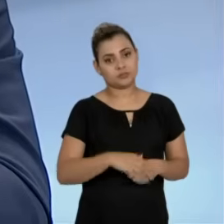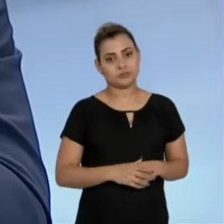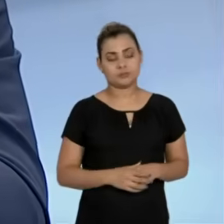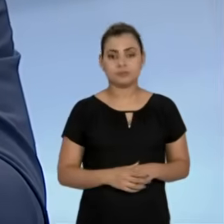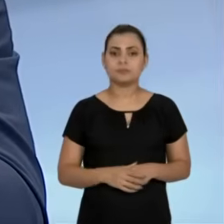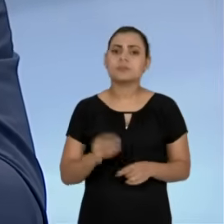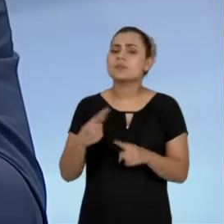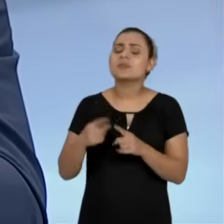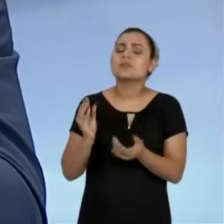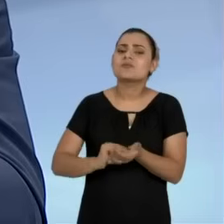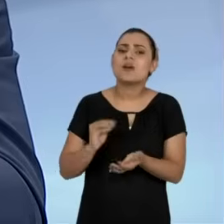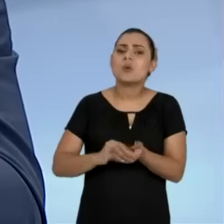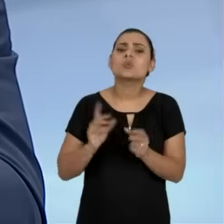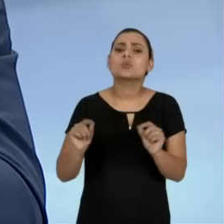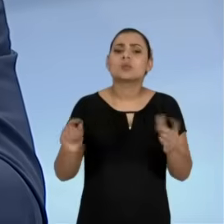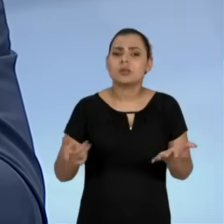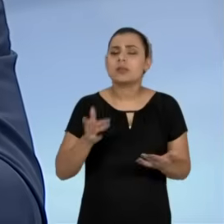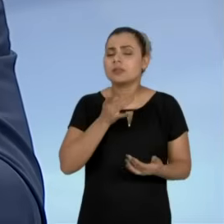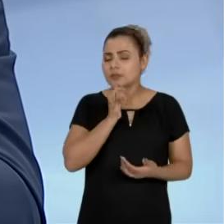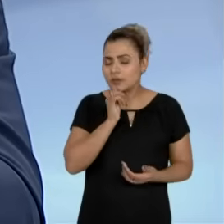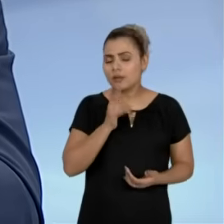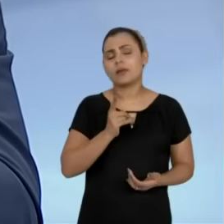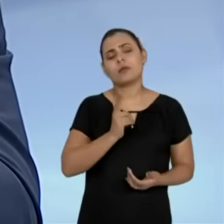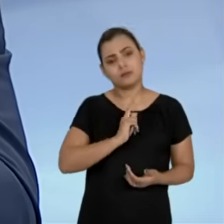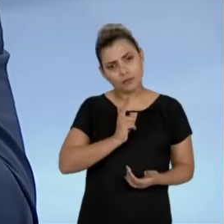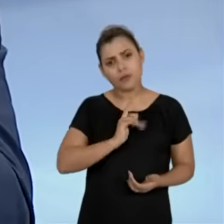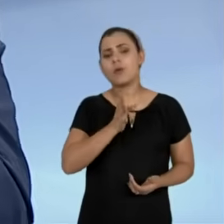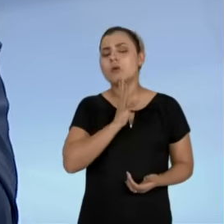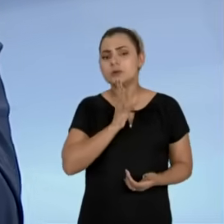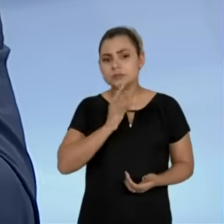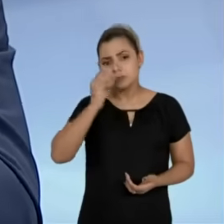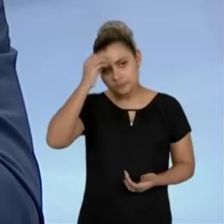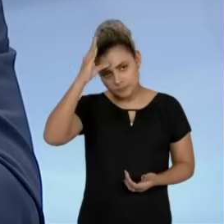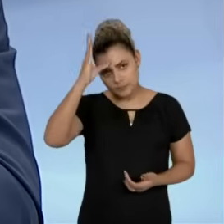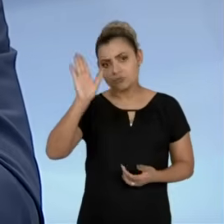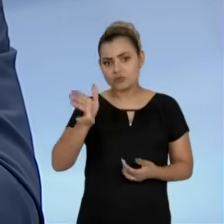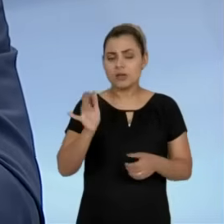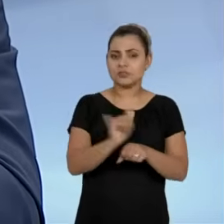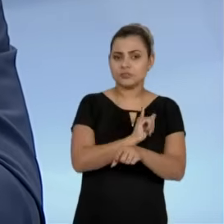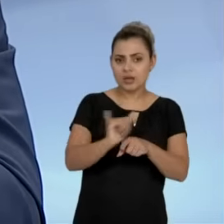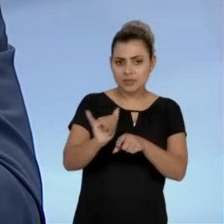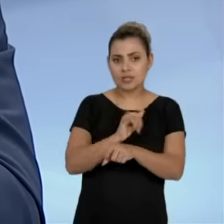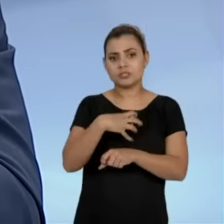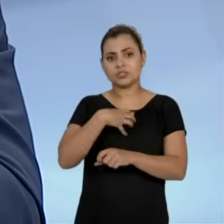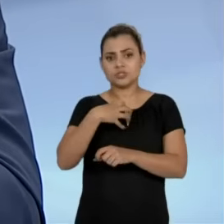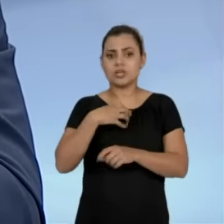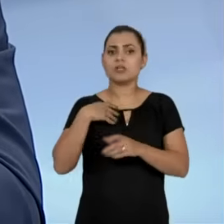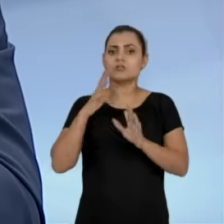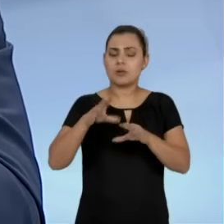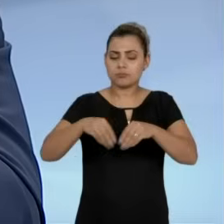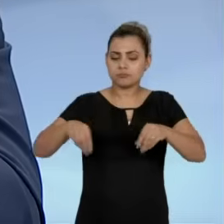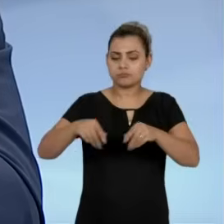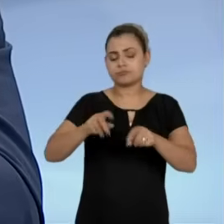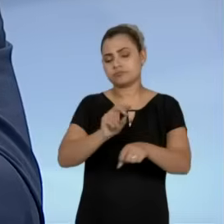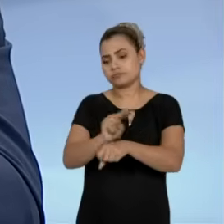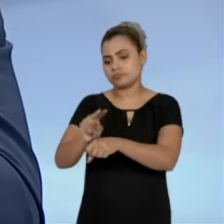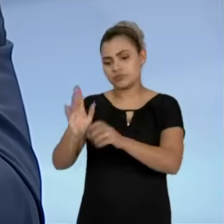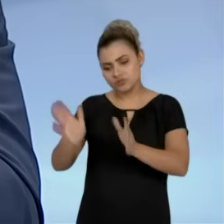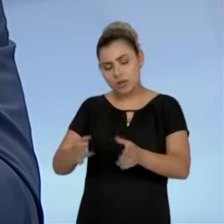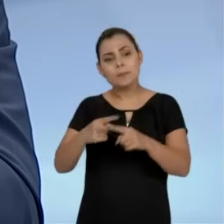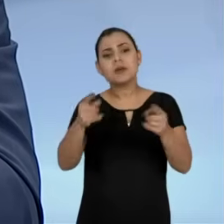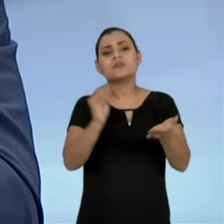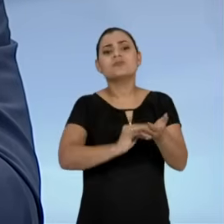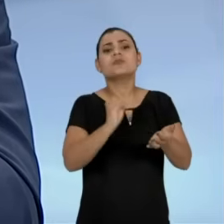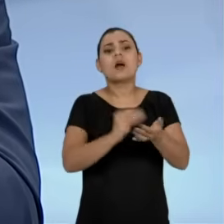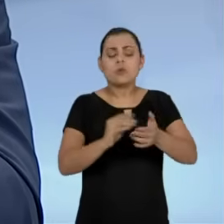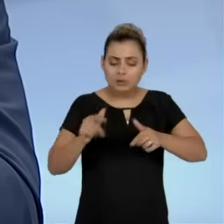que isso aconteça? Já tem um conhecimento de alternativas de lidar com a terra. Na sua opinião, o que falta para